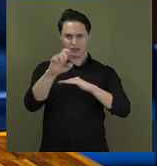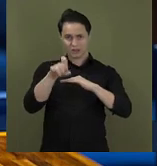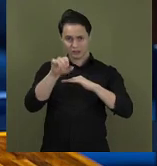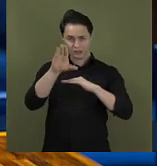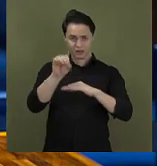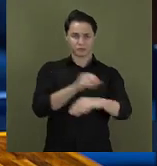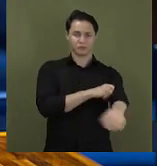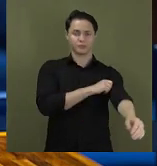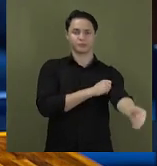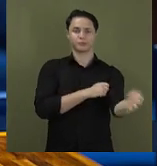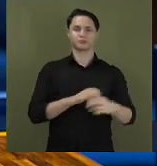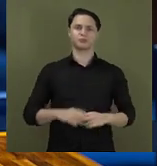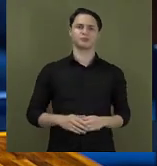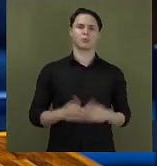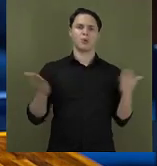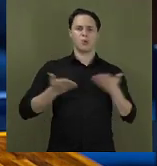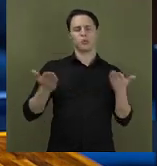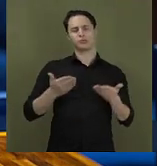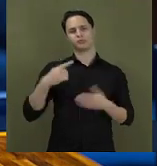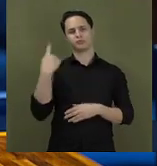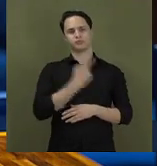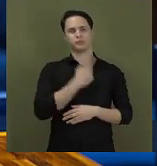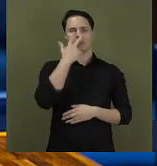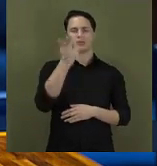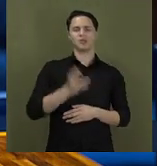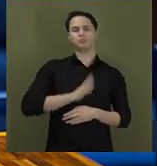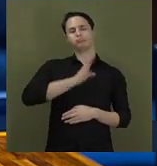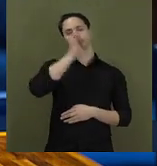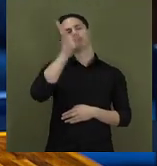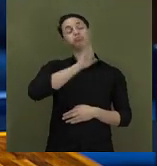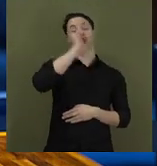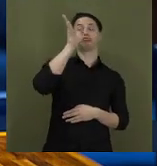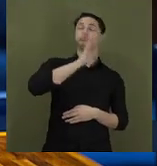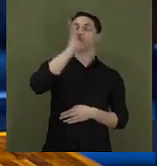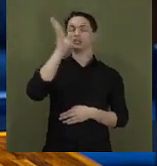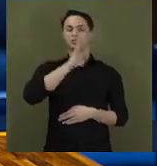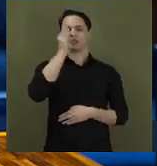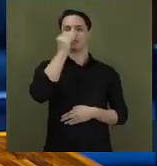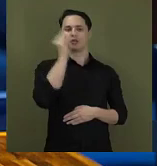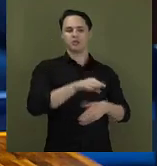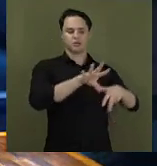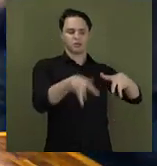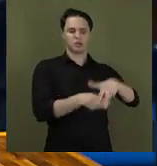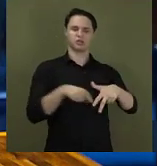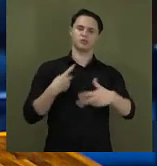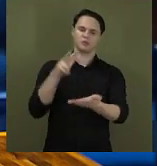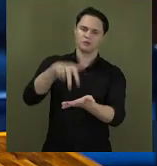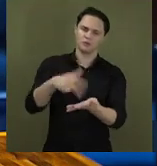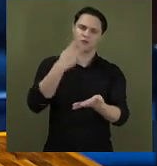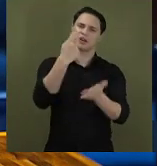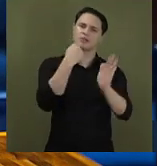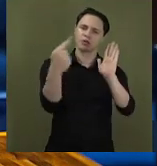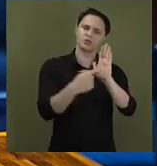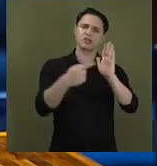empreendimentos. Hoje nós abandonamos por completo, senador Girão, o Brasil, o combate à corrupção. A gente vem aqui, fala,